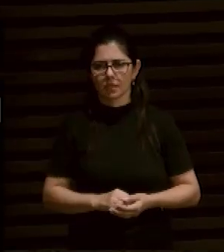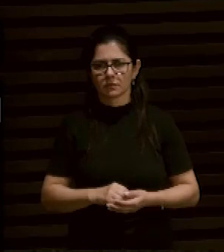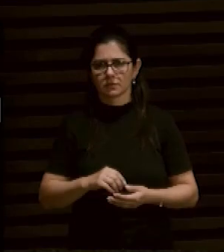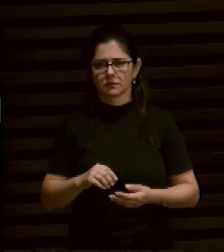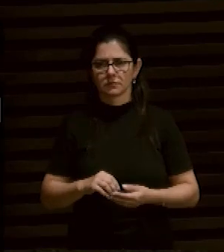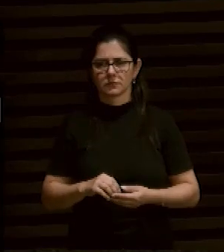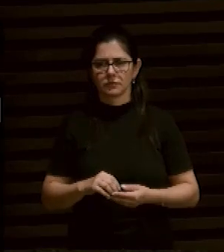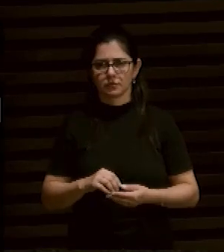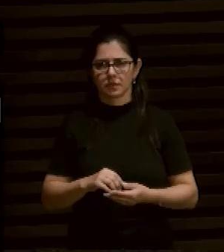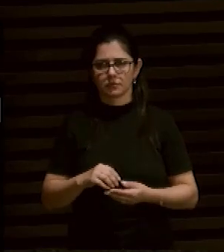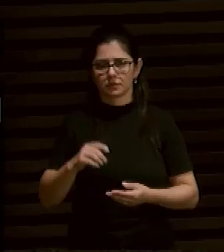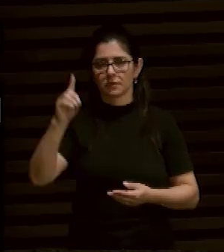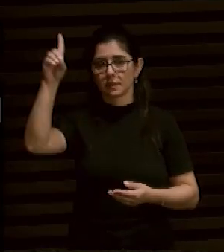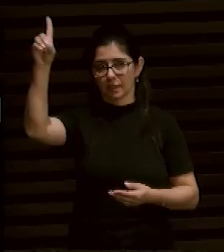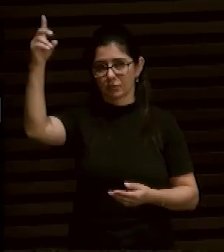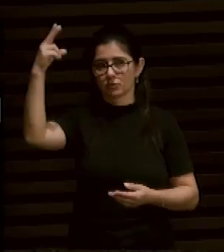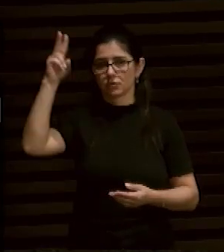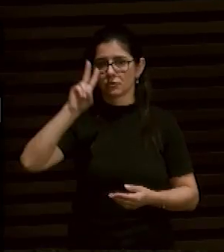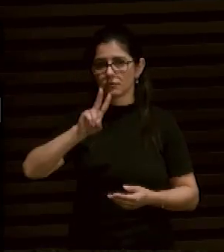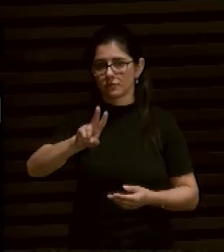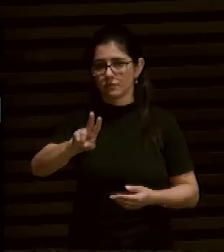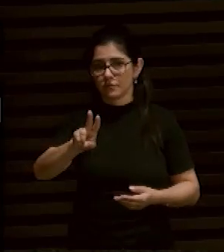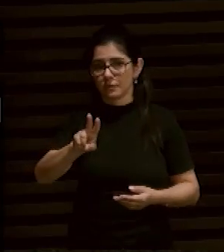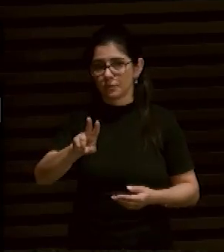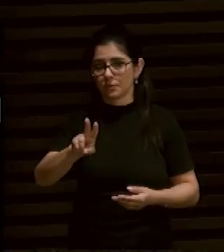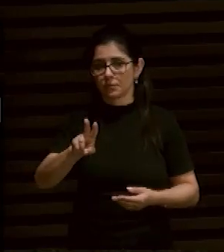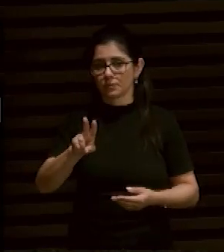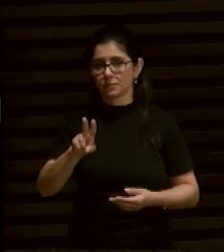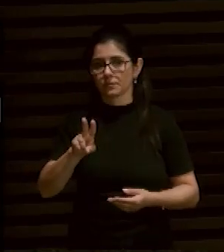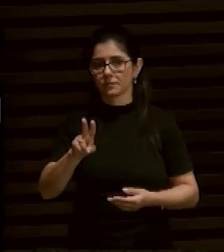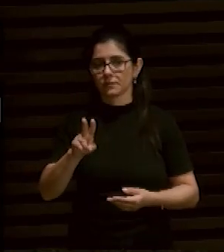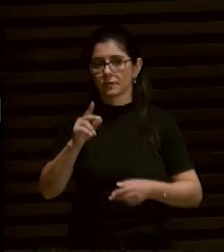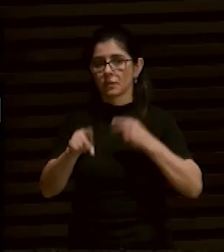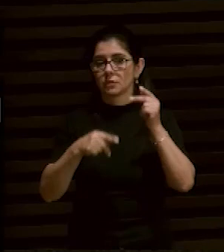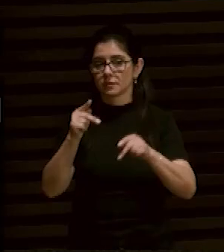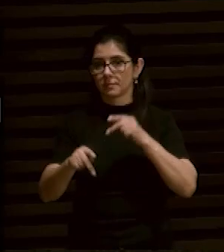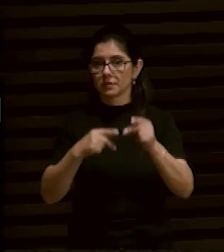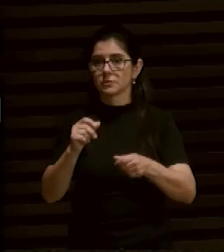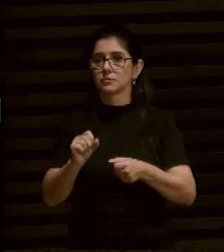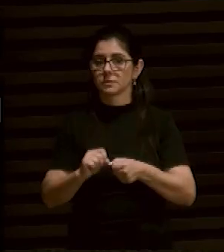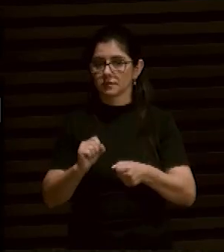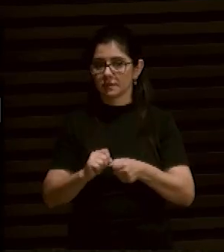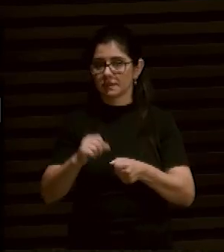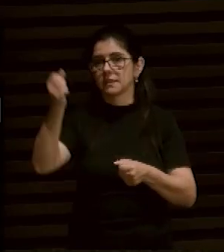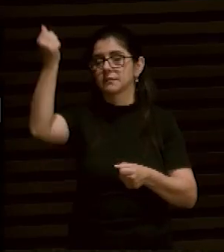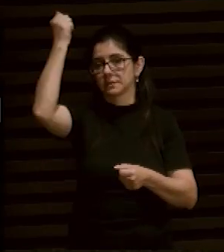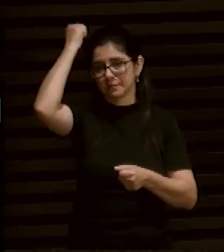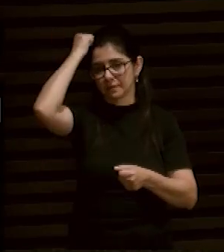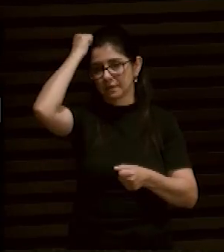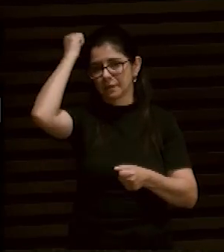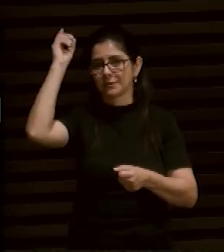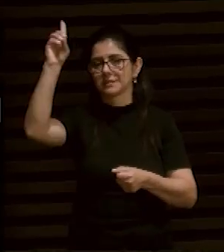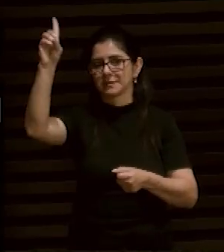que fizeram, como se converteram do seu mau caminho, e Deus se arrependeu do mal